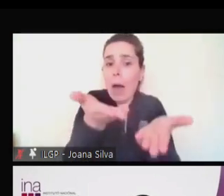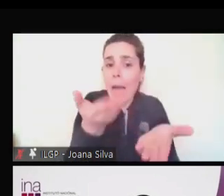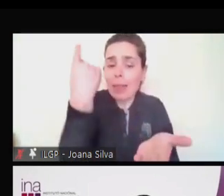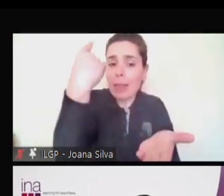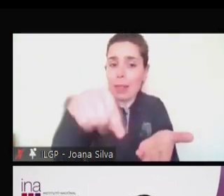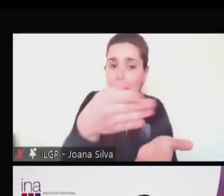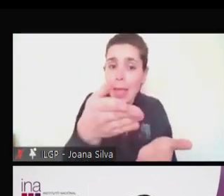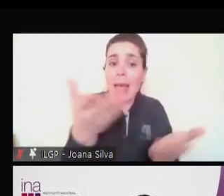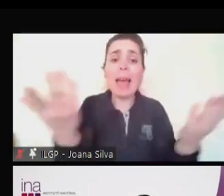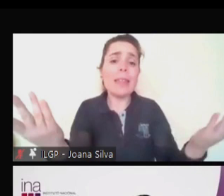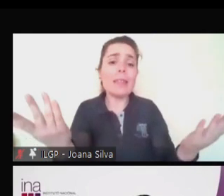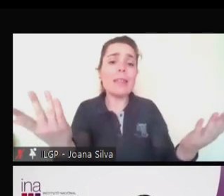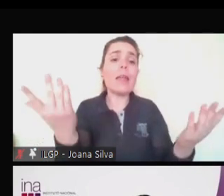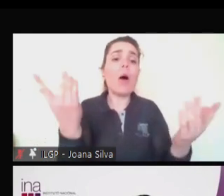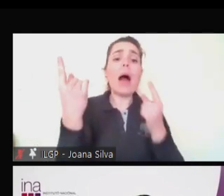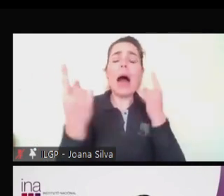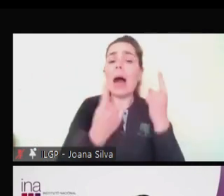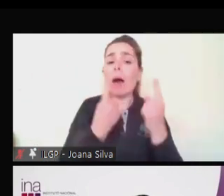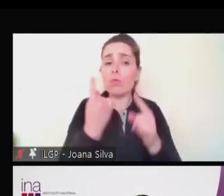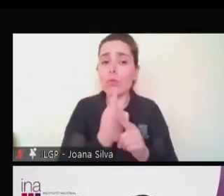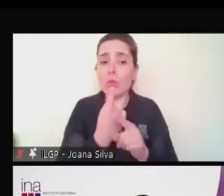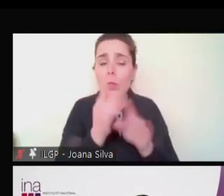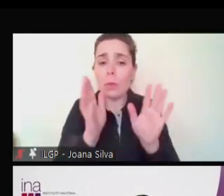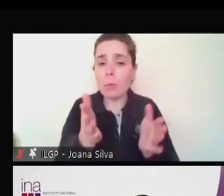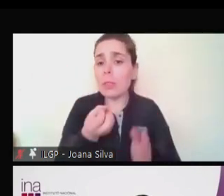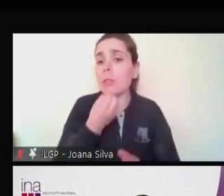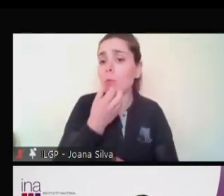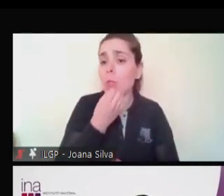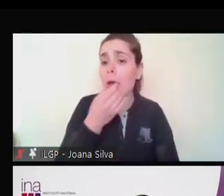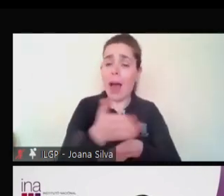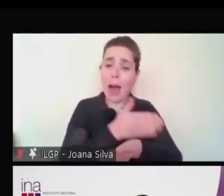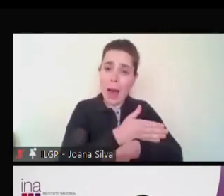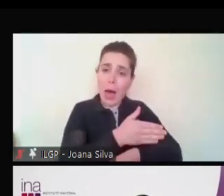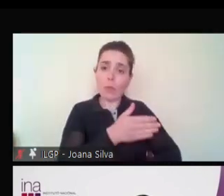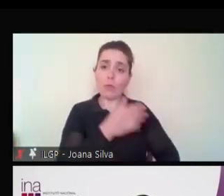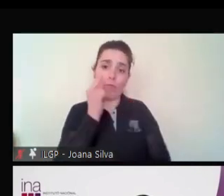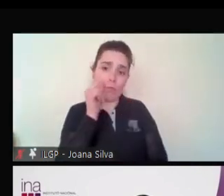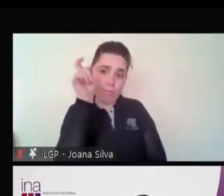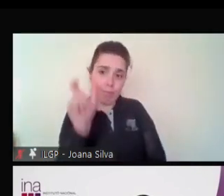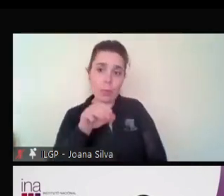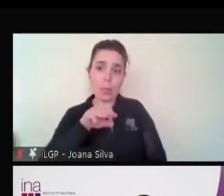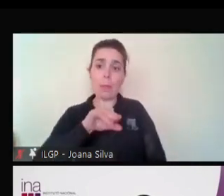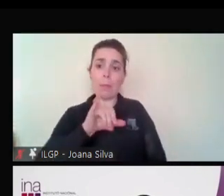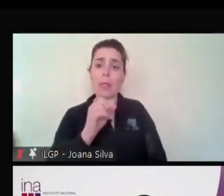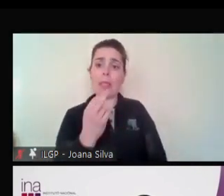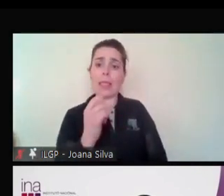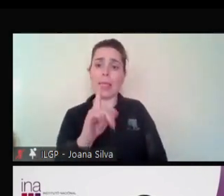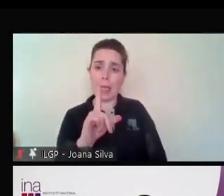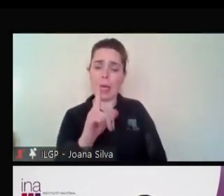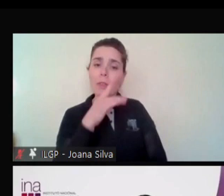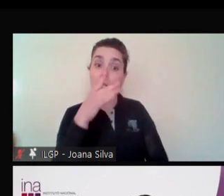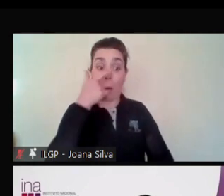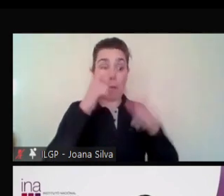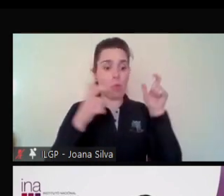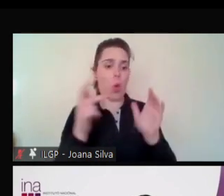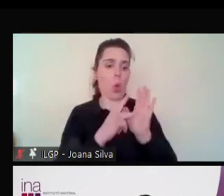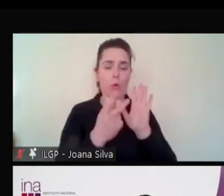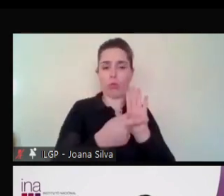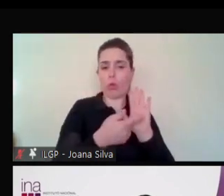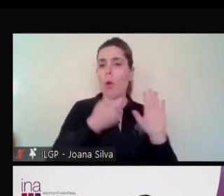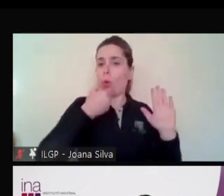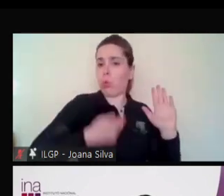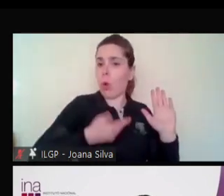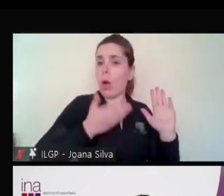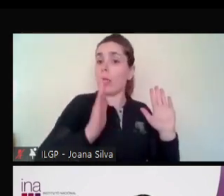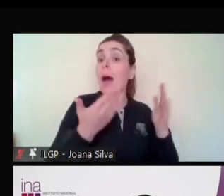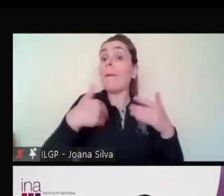ter que introduzir, seja, como há pouco o Dr. Miguel Agostinho dizia, na vertente das pessoas mais tecnológicas, cariz mais tecnológico,